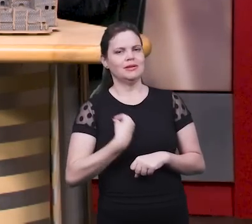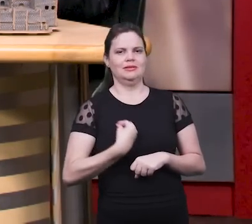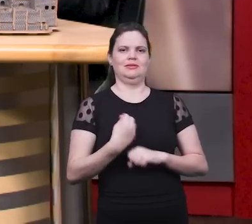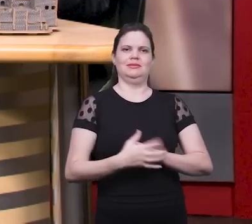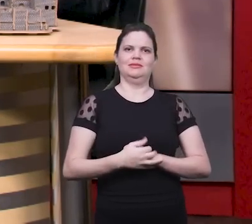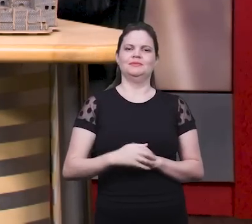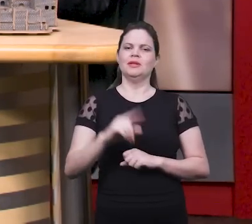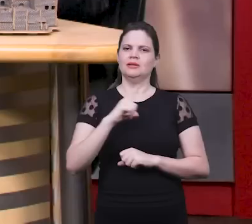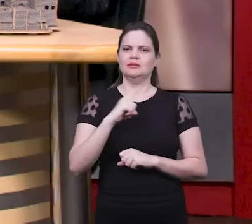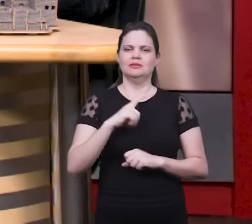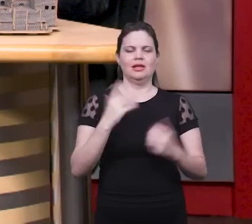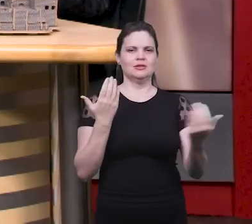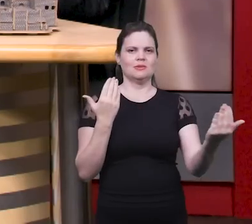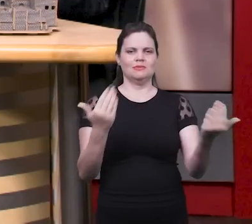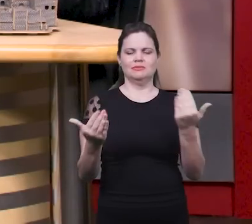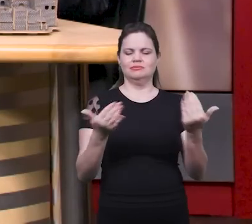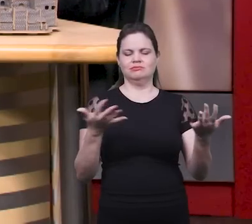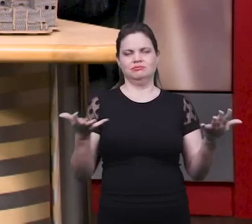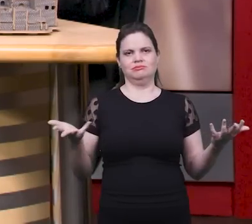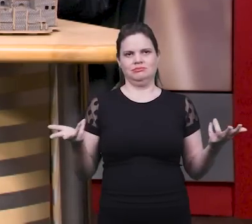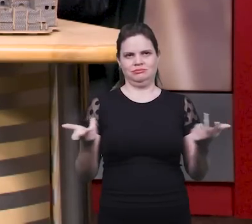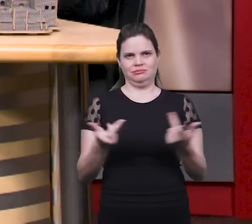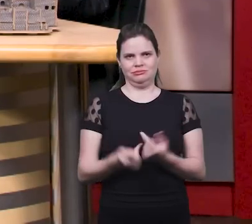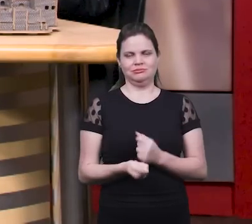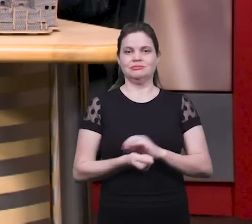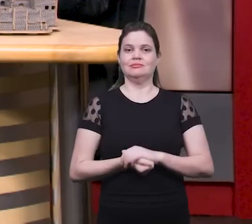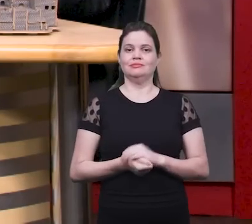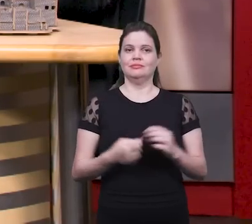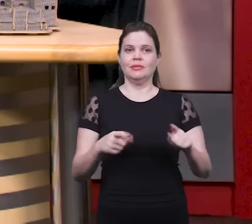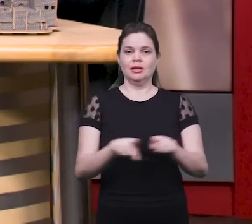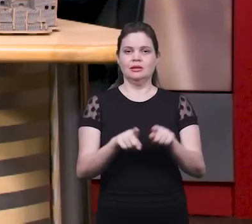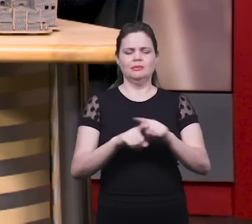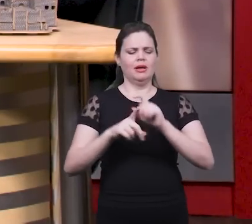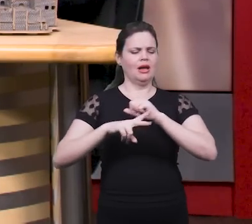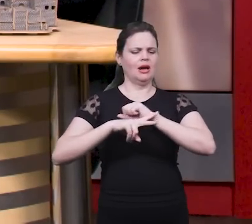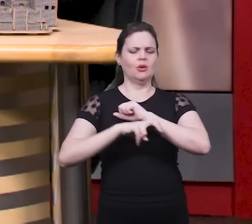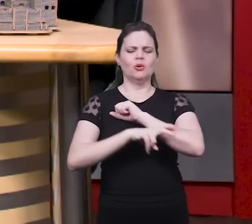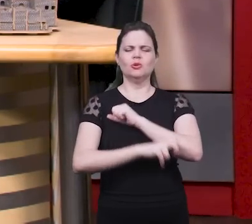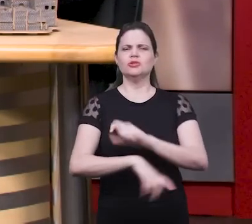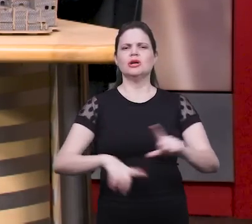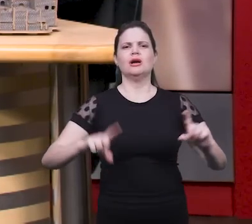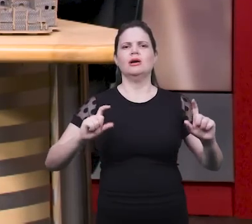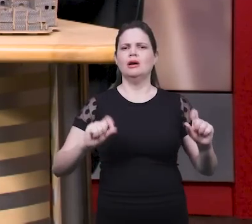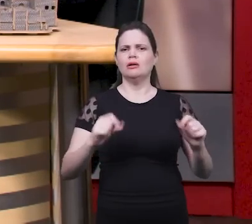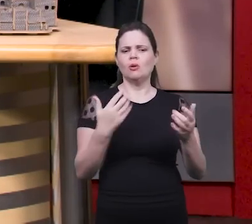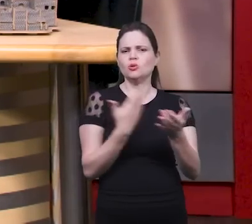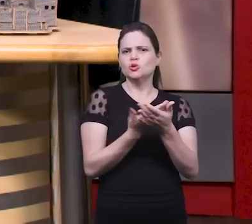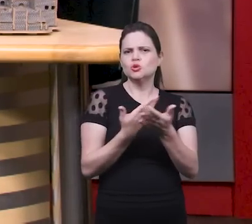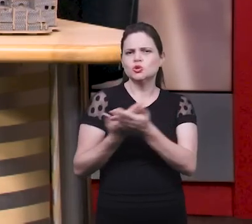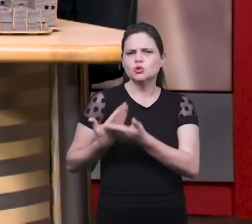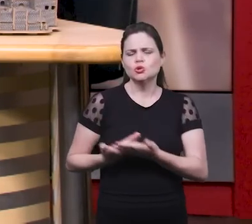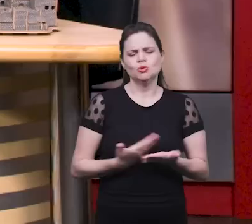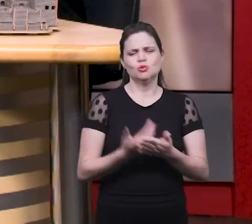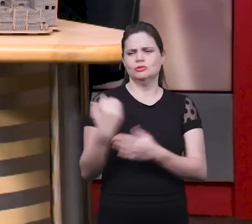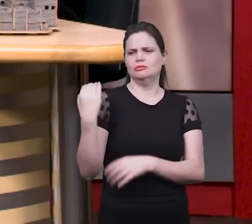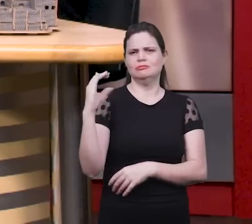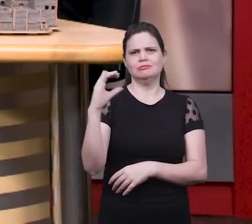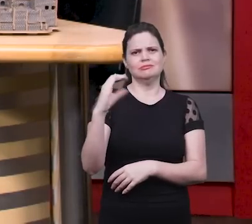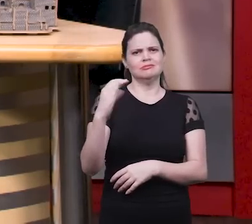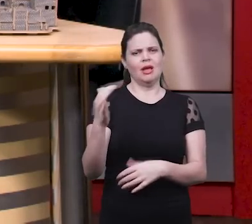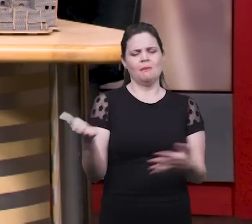né? Até essa arqueologia é uma ciência que é uma benção, né? Ela